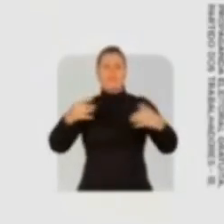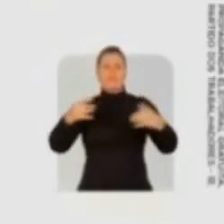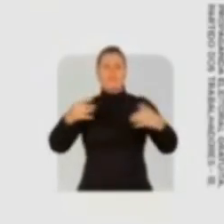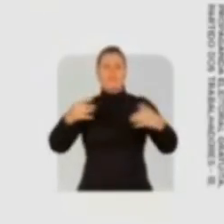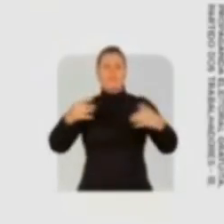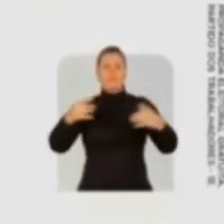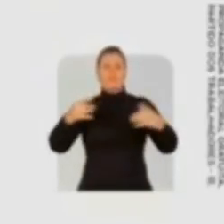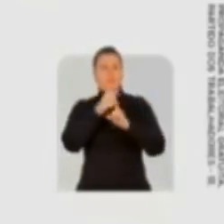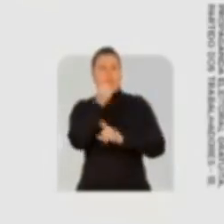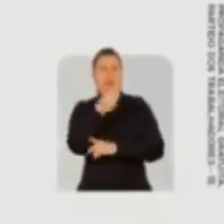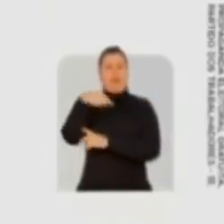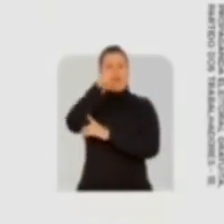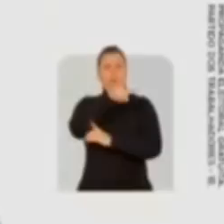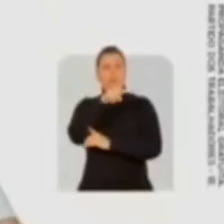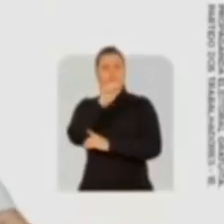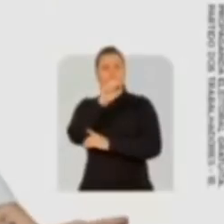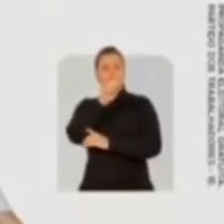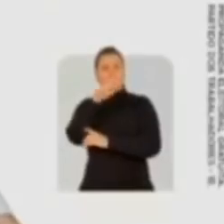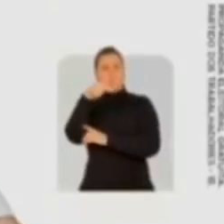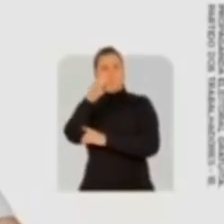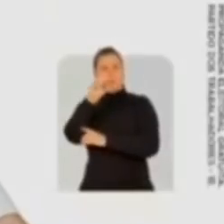nas redes sociais,